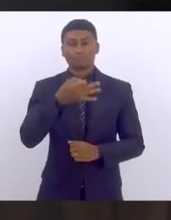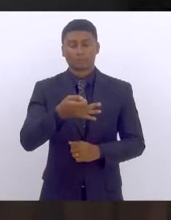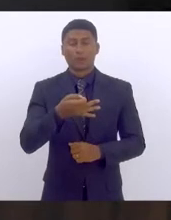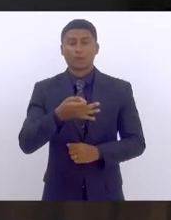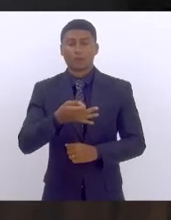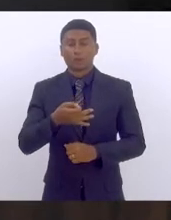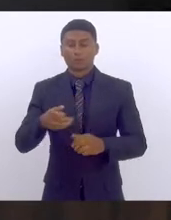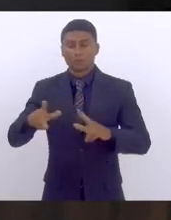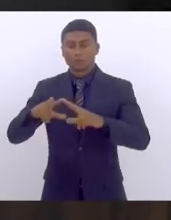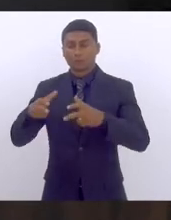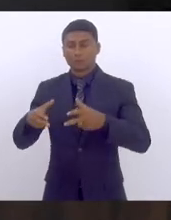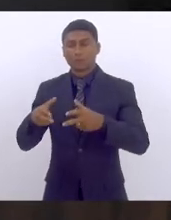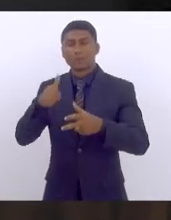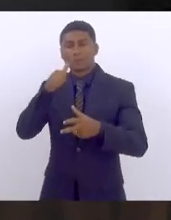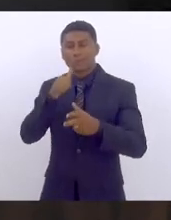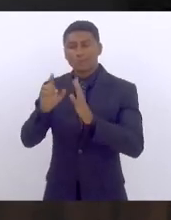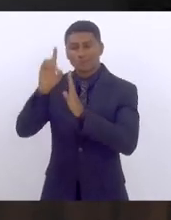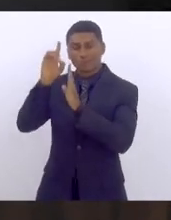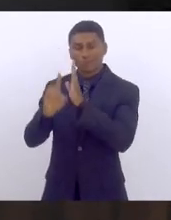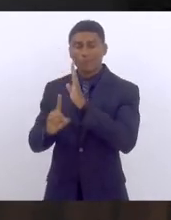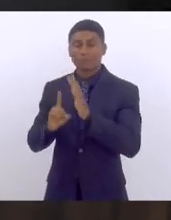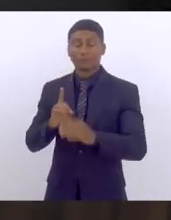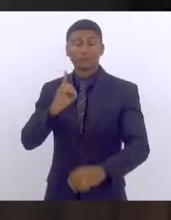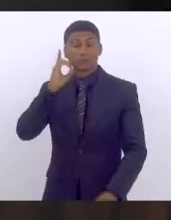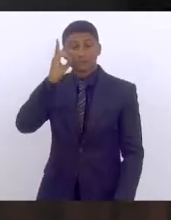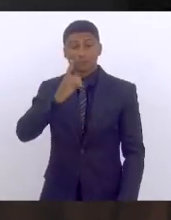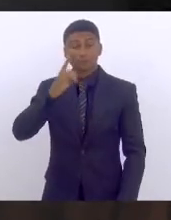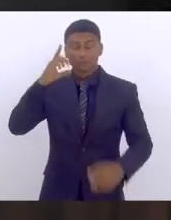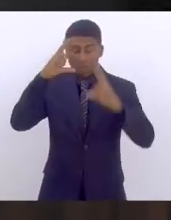mulheres, deputada enfermeira Rejane.